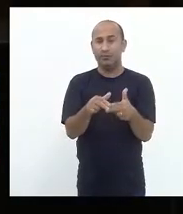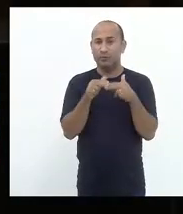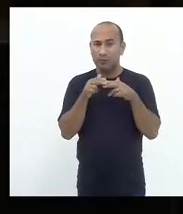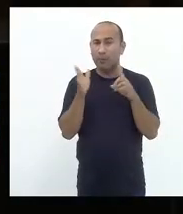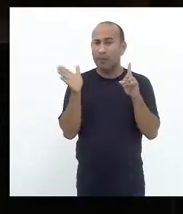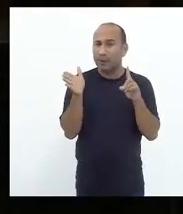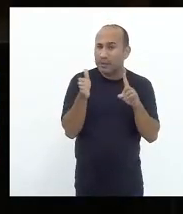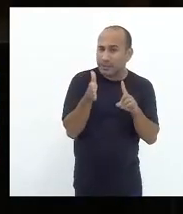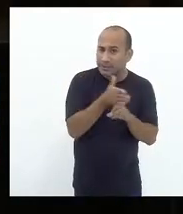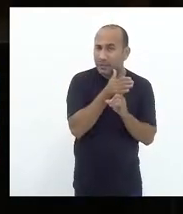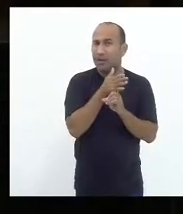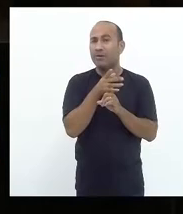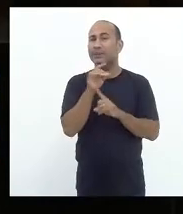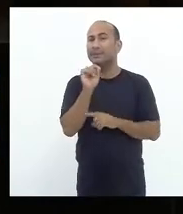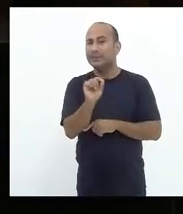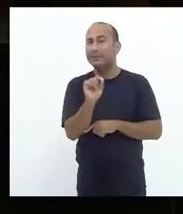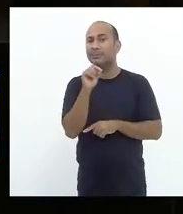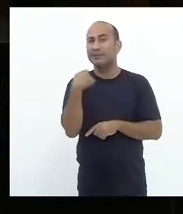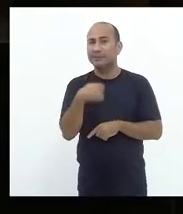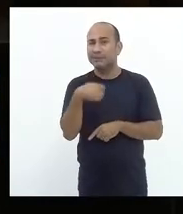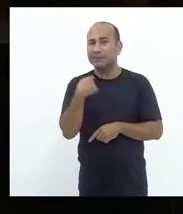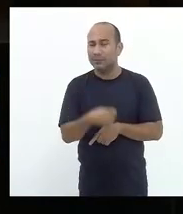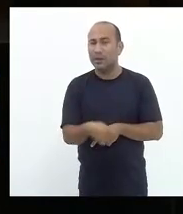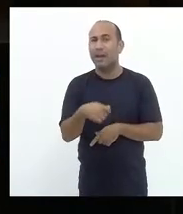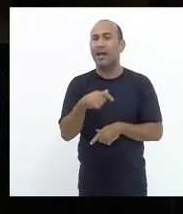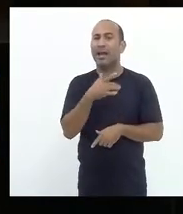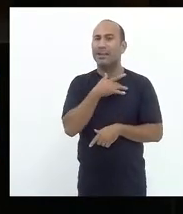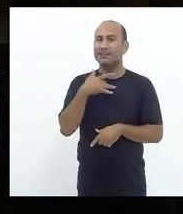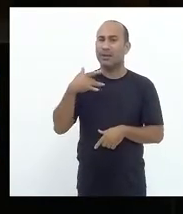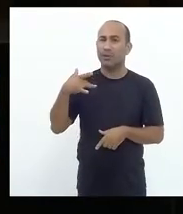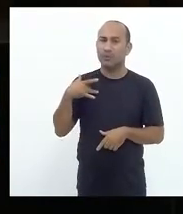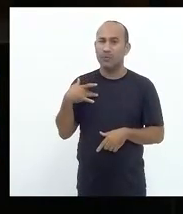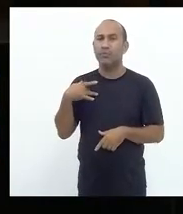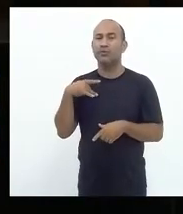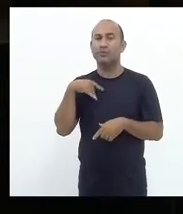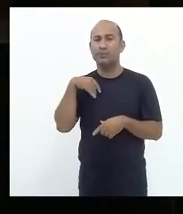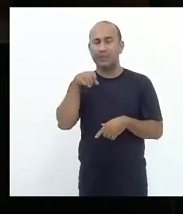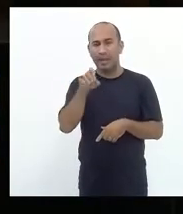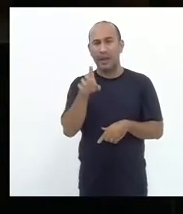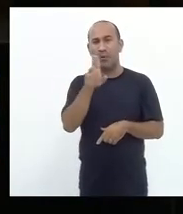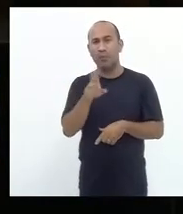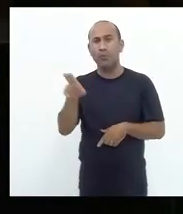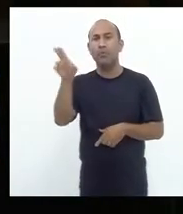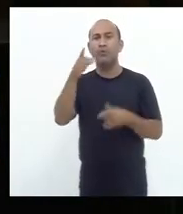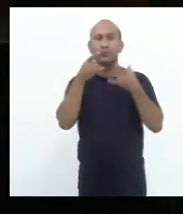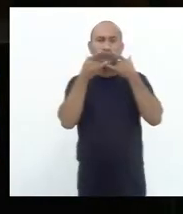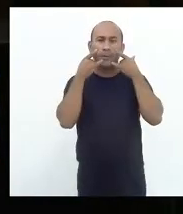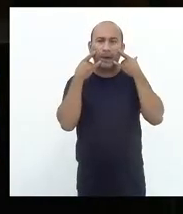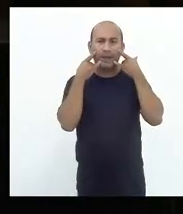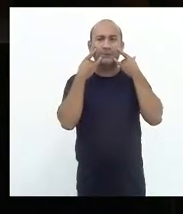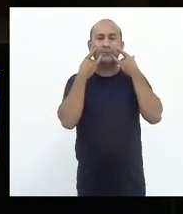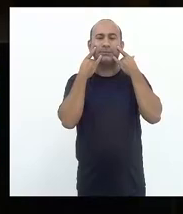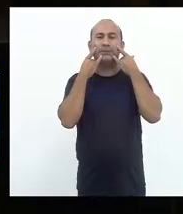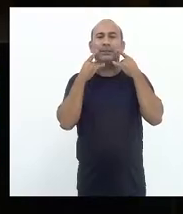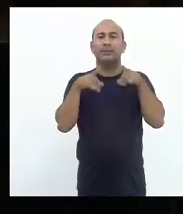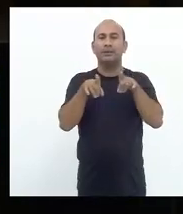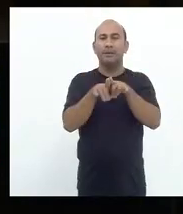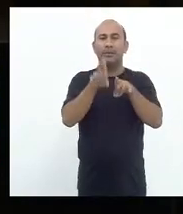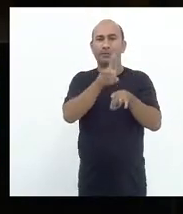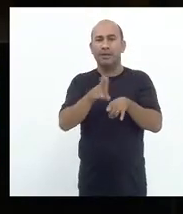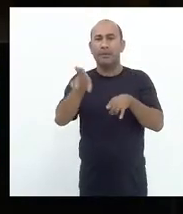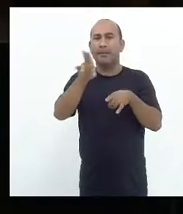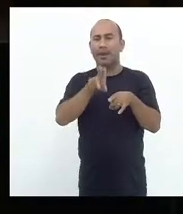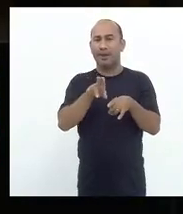prevenção prevista pelos órgãos de saúde, como a utilização de máscaras, como a utilização do